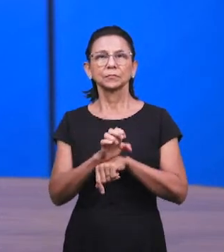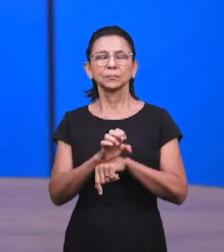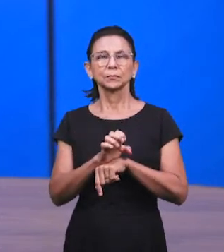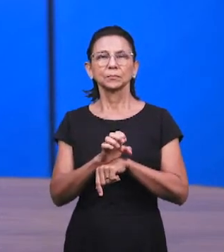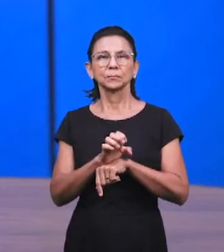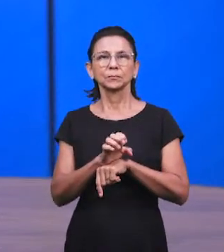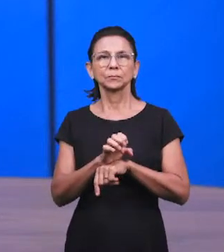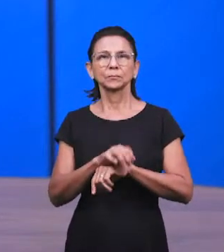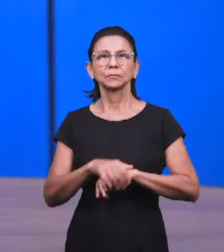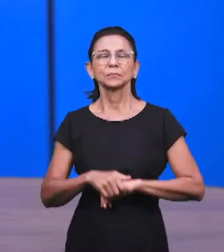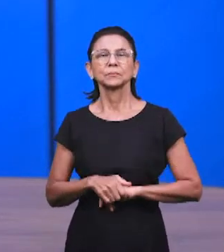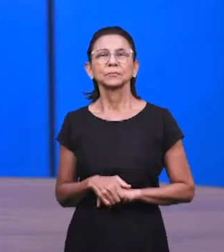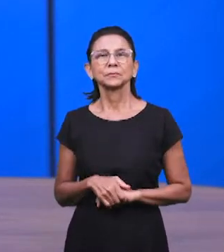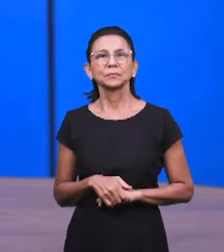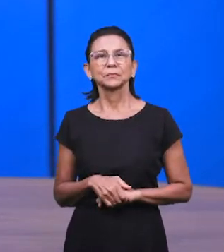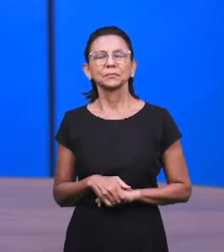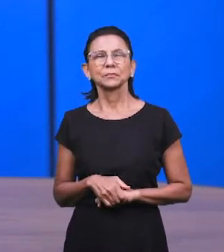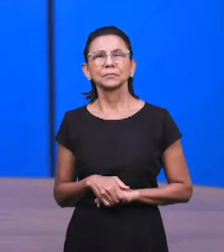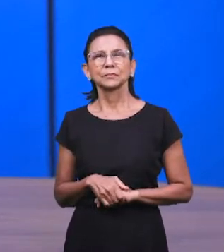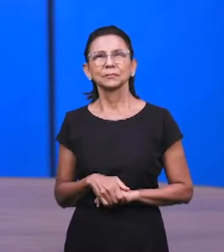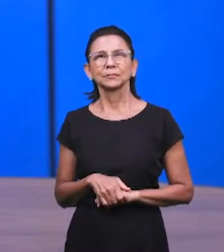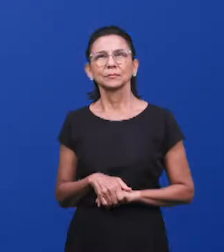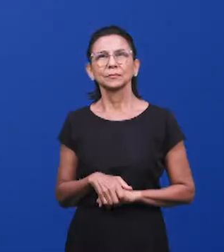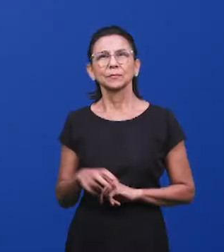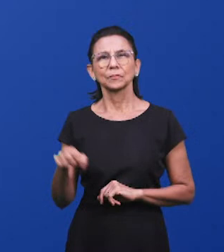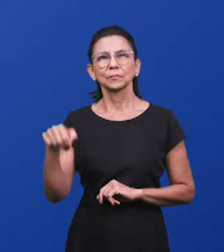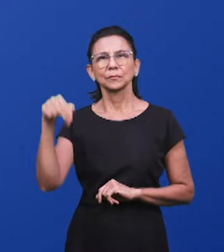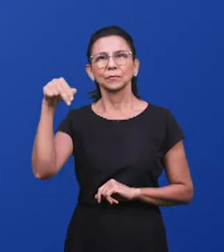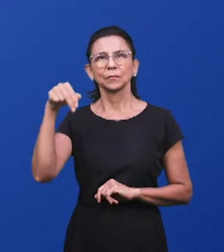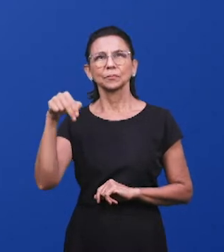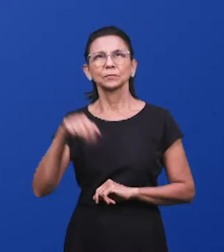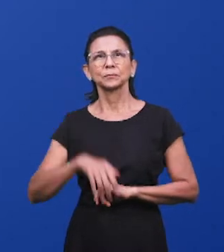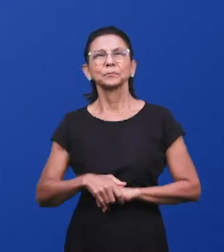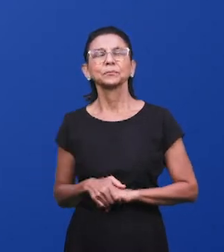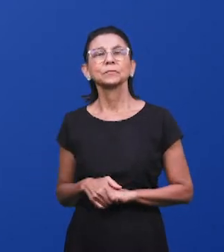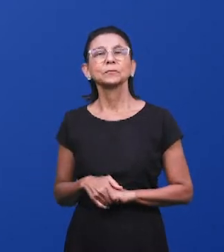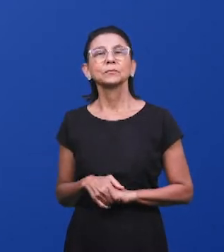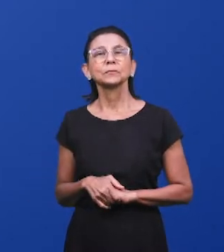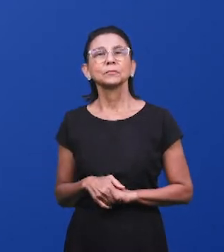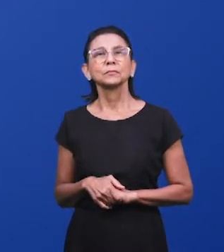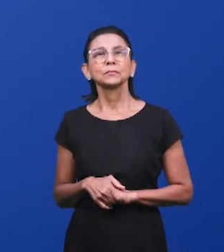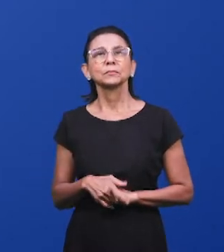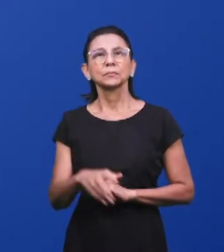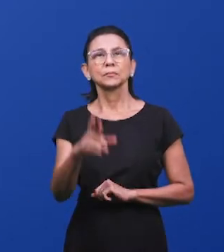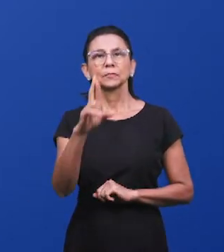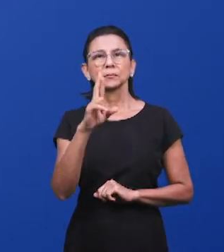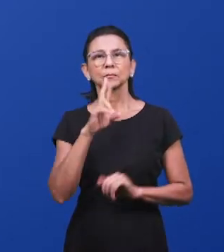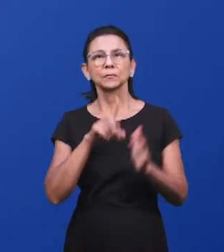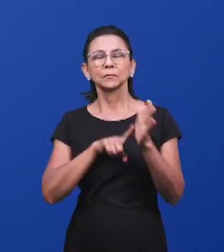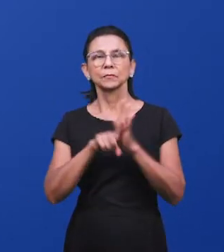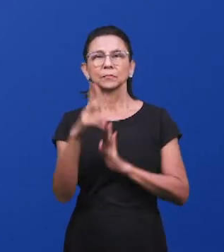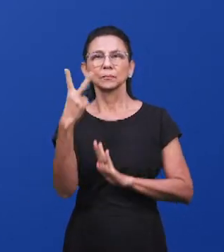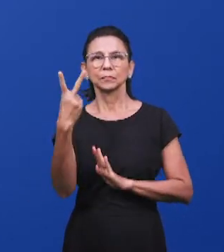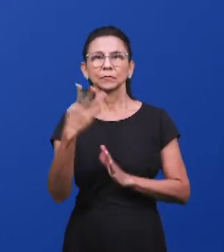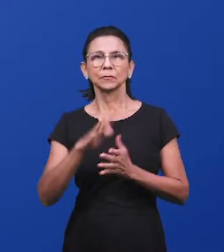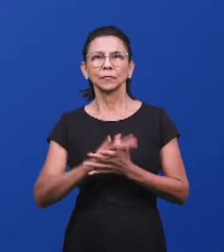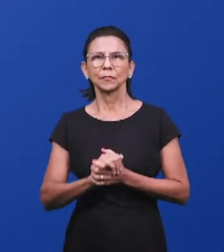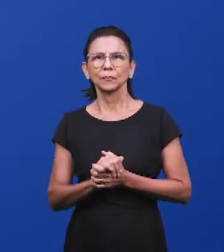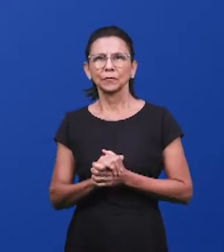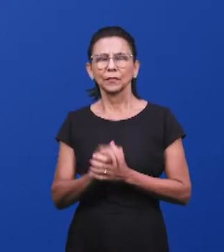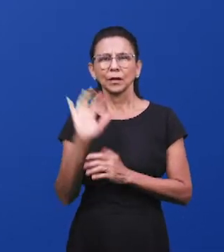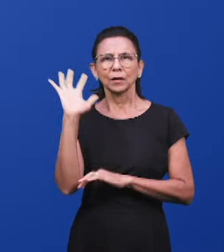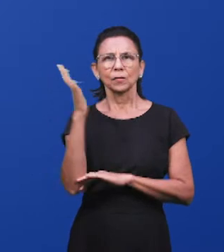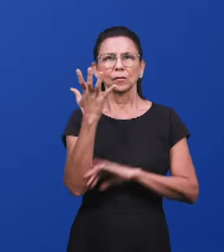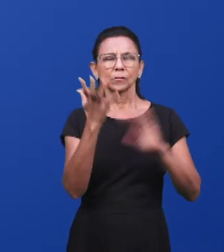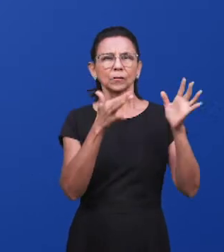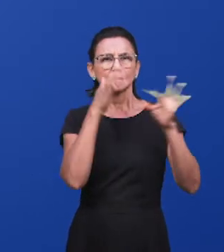Rio Grande do Norte. Irmã Isa, a paz do Senhor, irmã. A paz do Senhor Jesus, irmãos. Respondendo à pergunta número 2, a expressão jardim